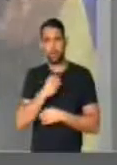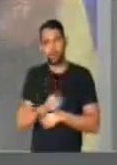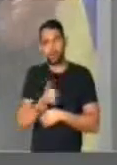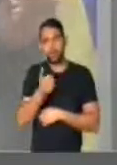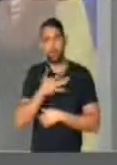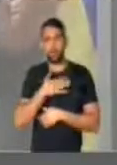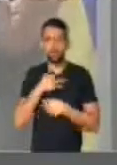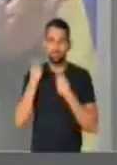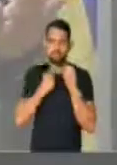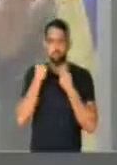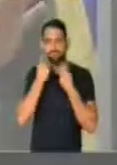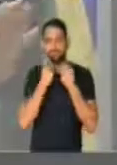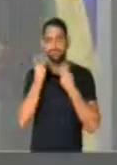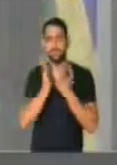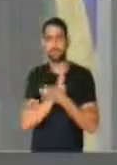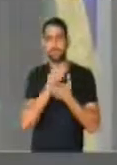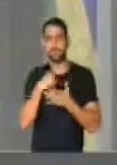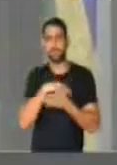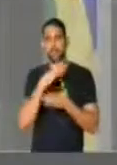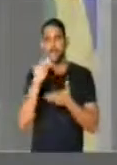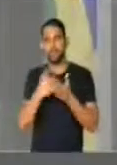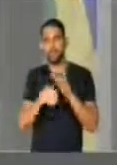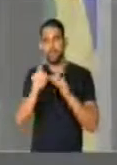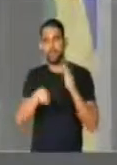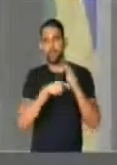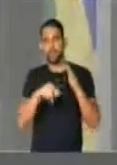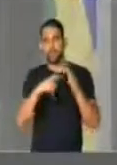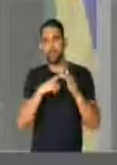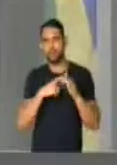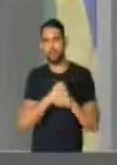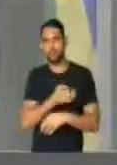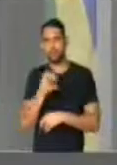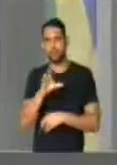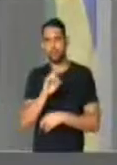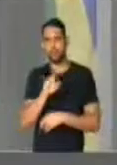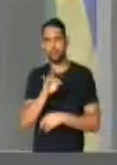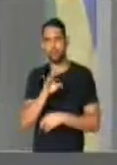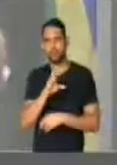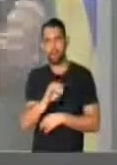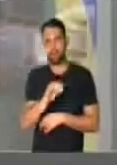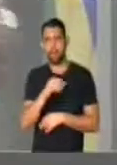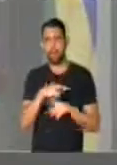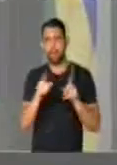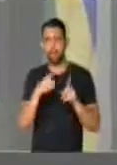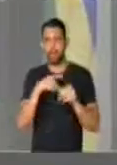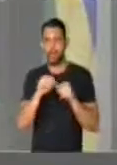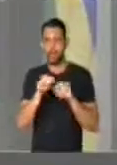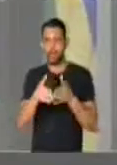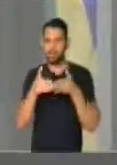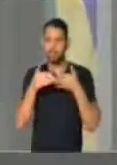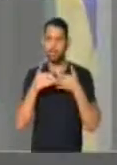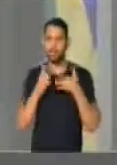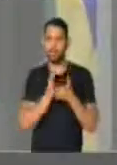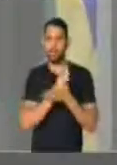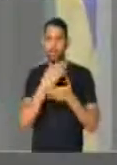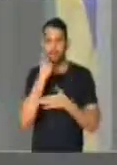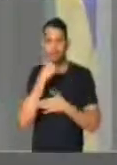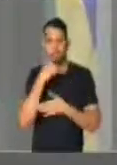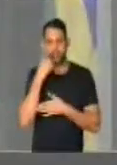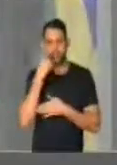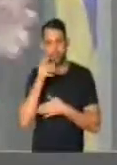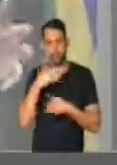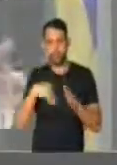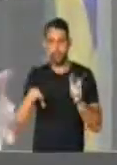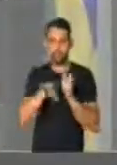me preocupa, porque nós, para derrubarmos um veto, temos que ter um quórum qualificado. Mas faço um apelo aos deputados que ainda